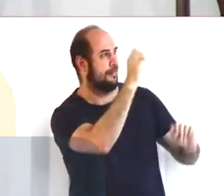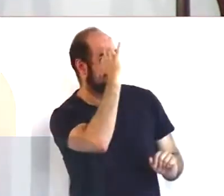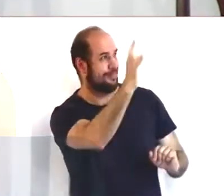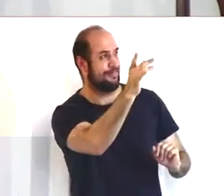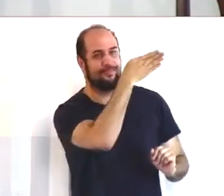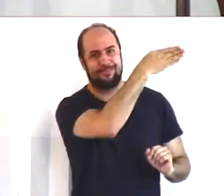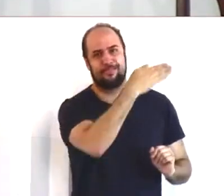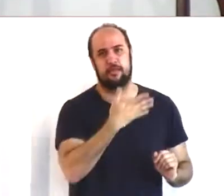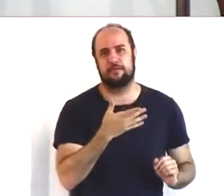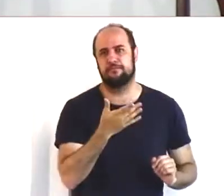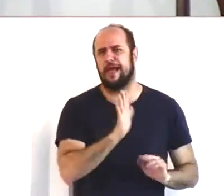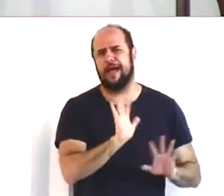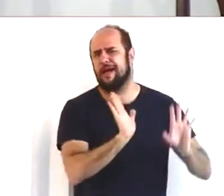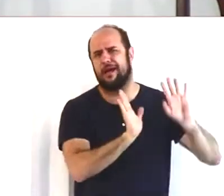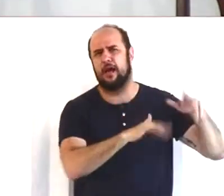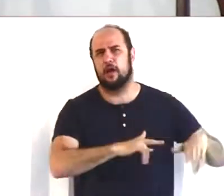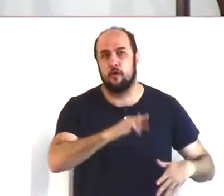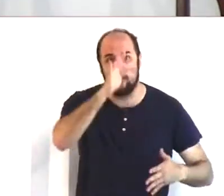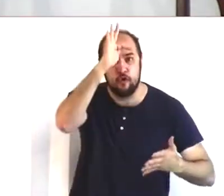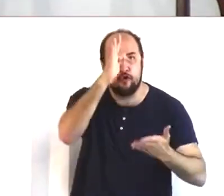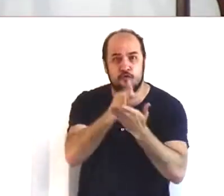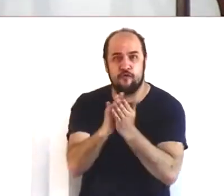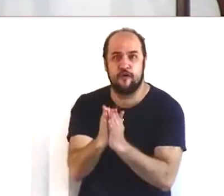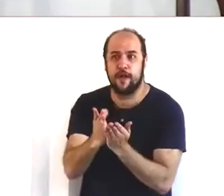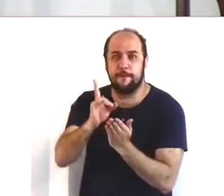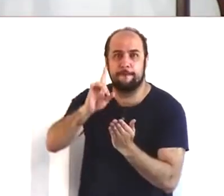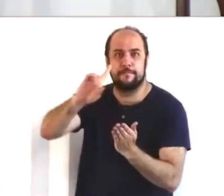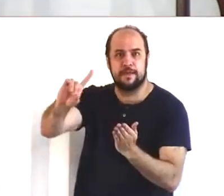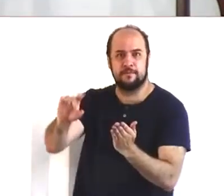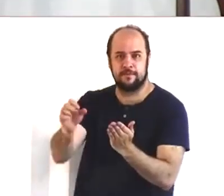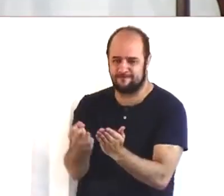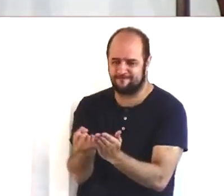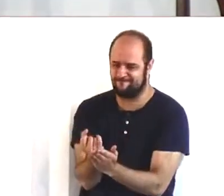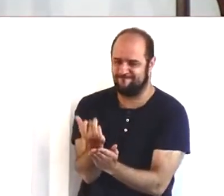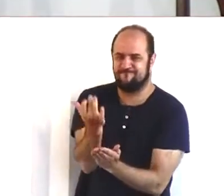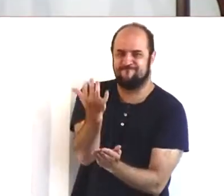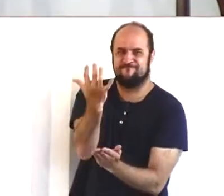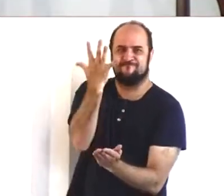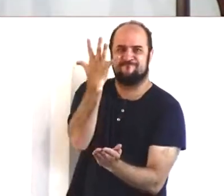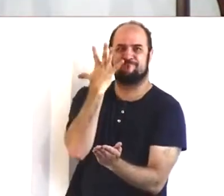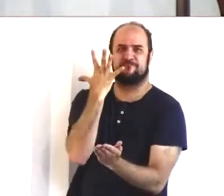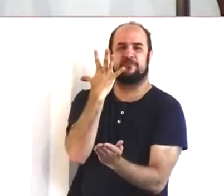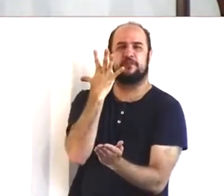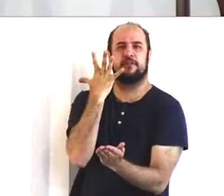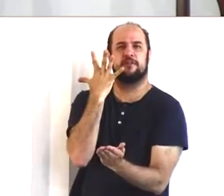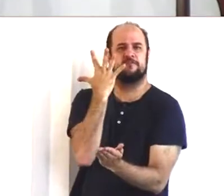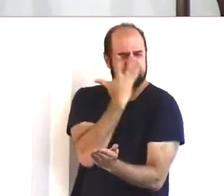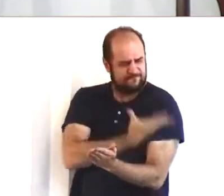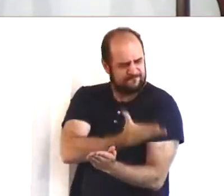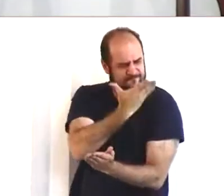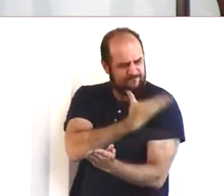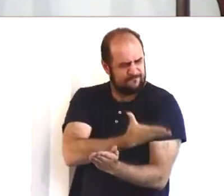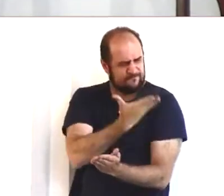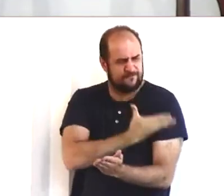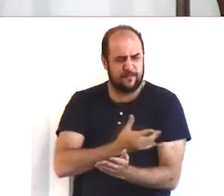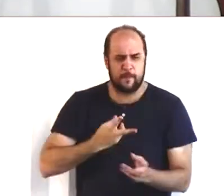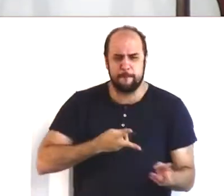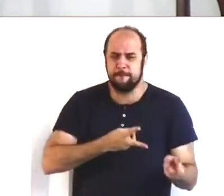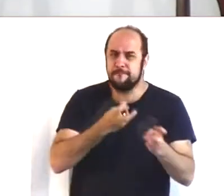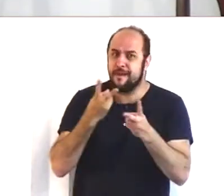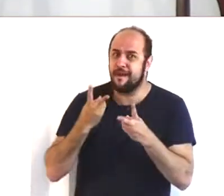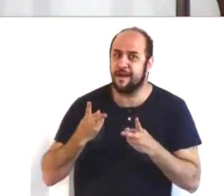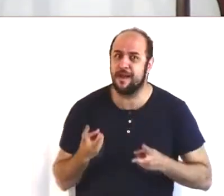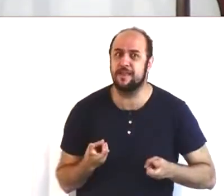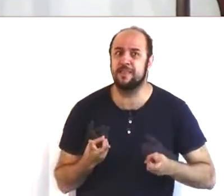casa. A fé bíblica, ela sai da teoria para se perceber,